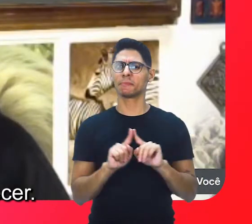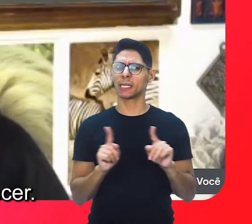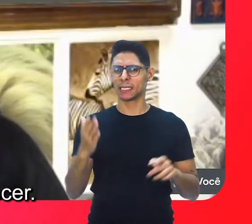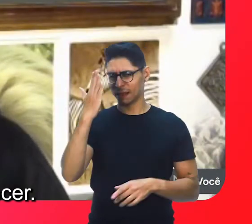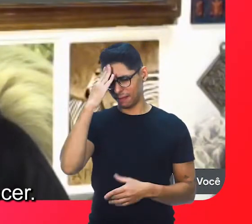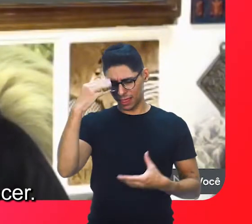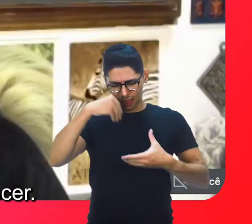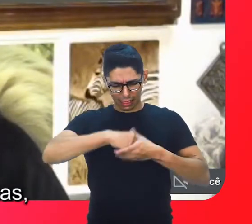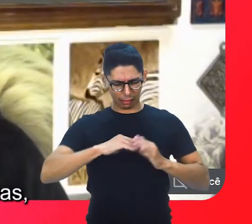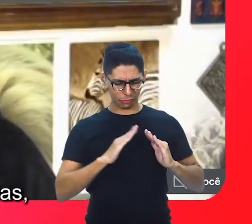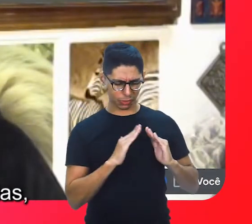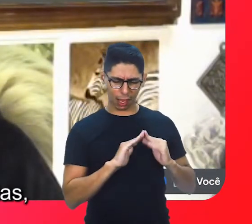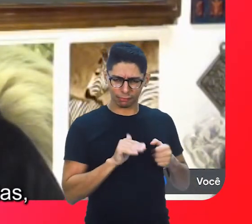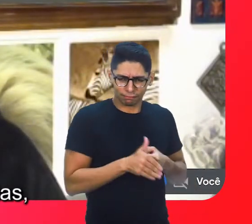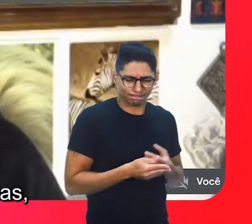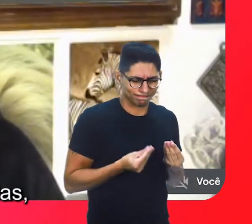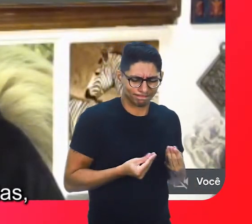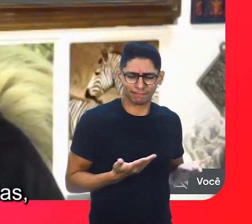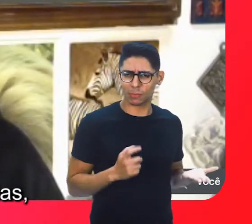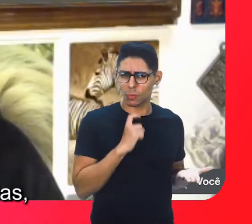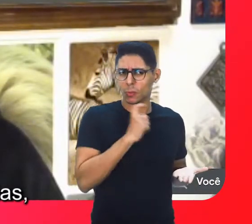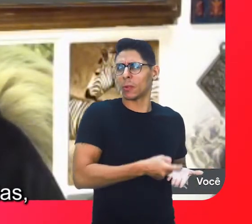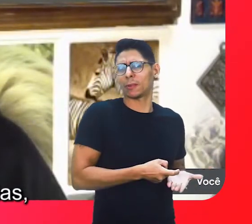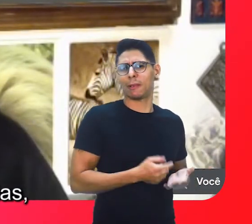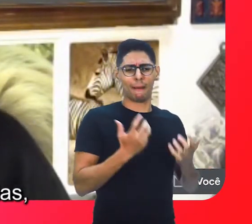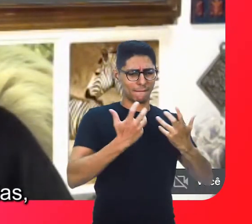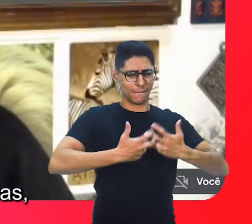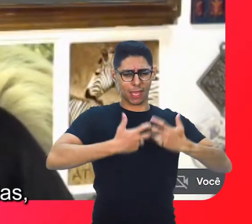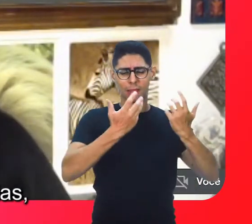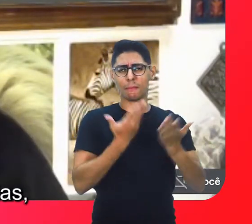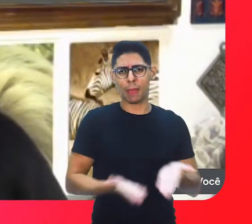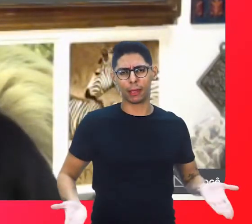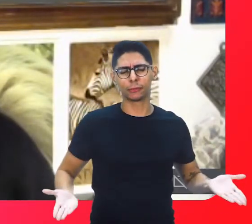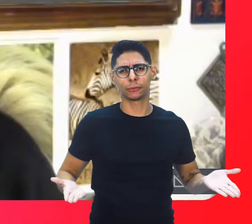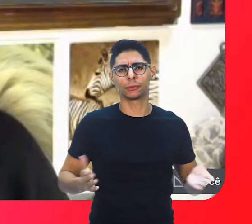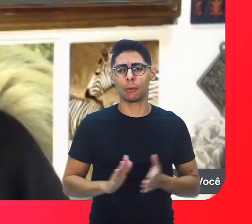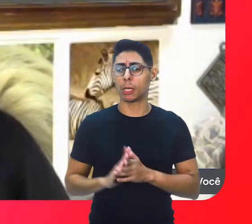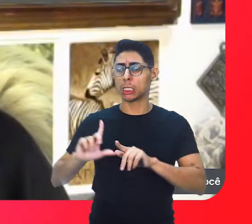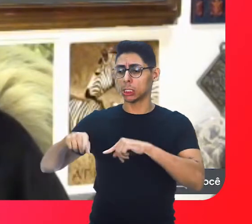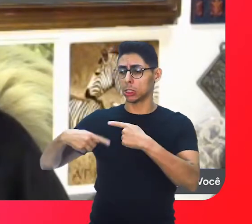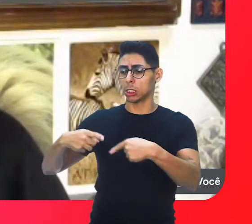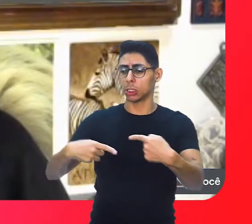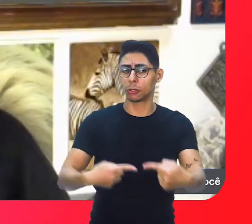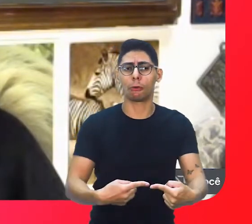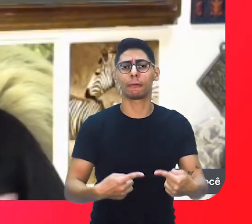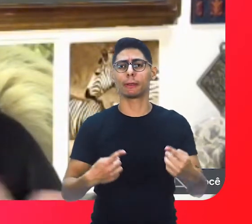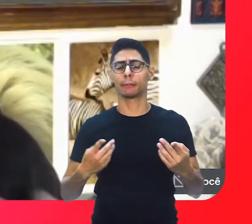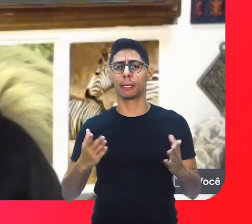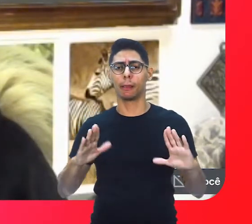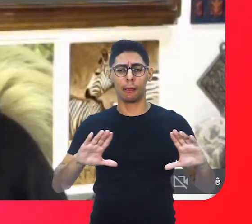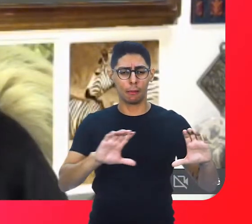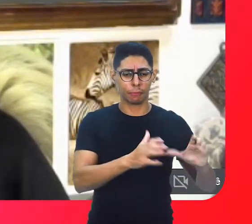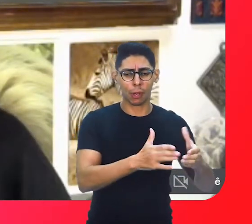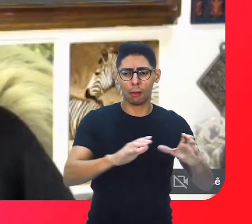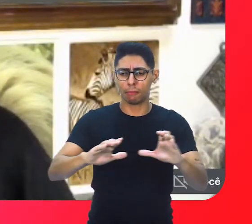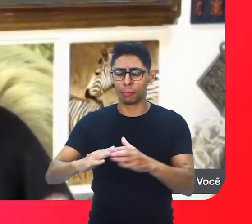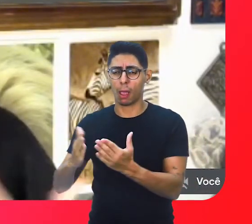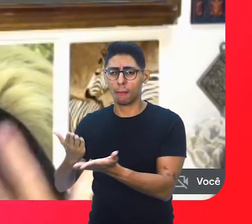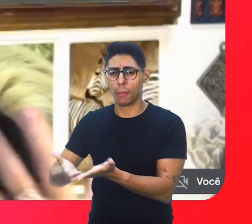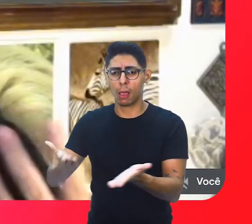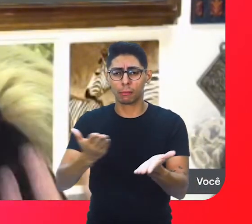nada disso vai acontecer. Então, as gerações elas vão ficar fragmentadas, elas vão ser cerimoniosas,